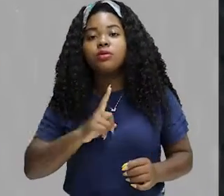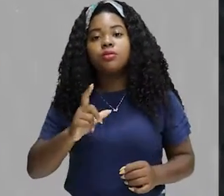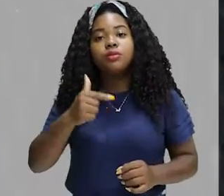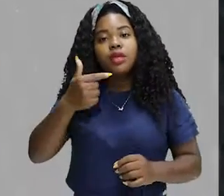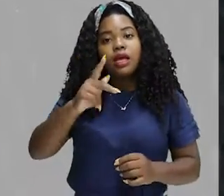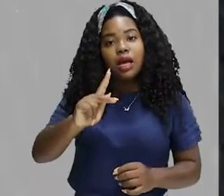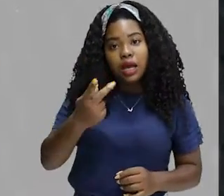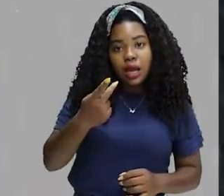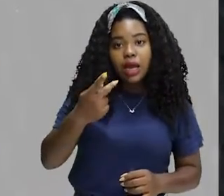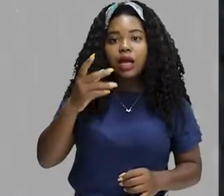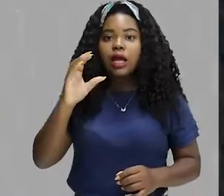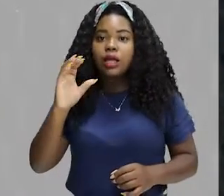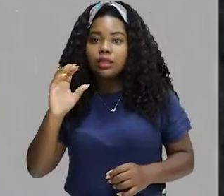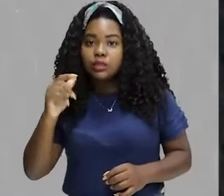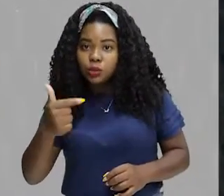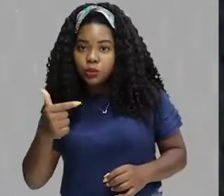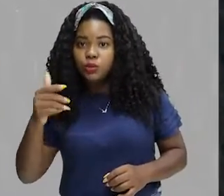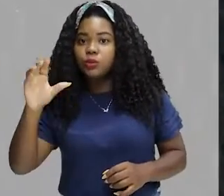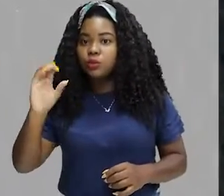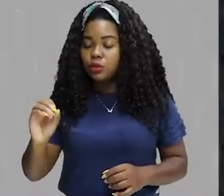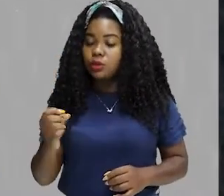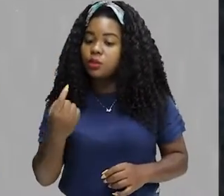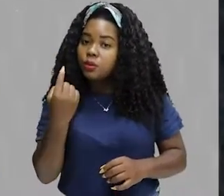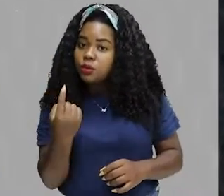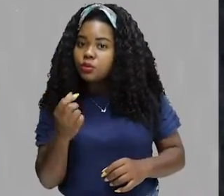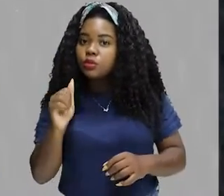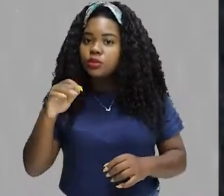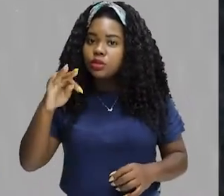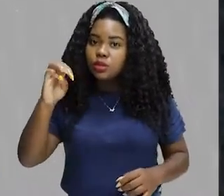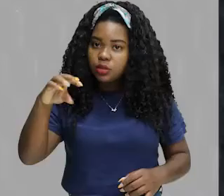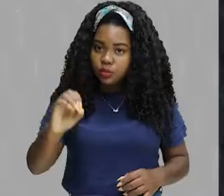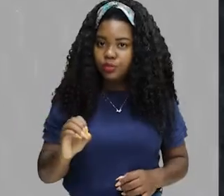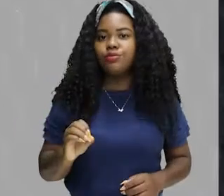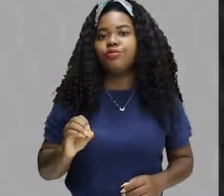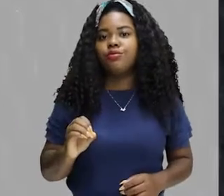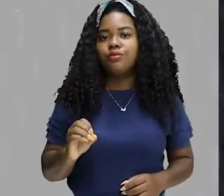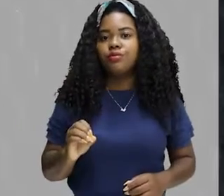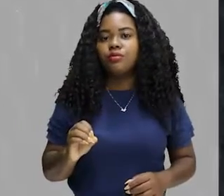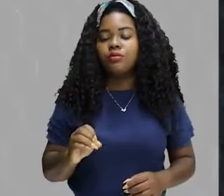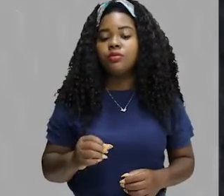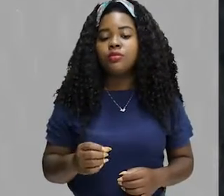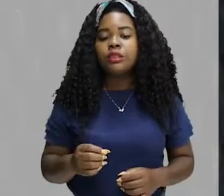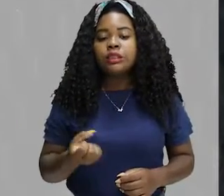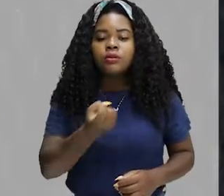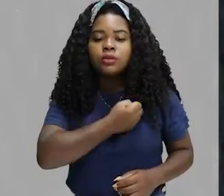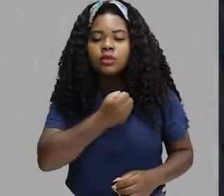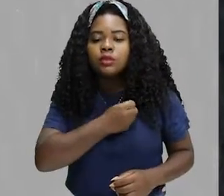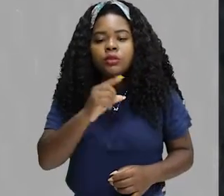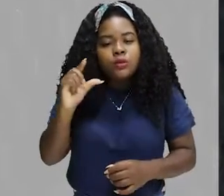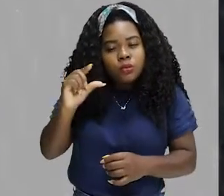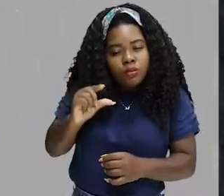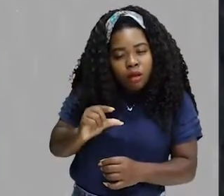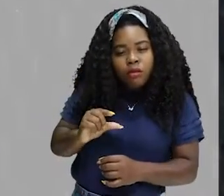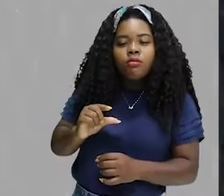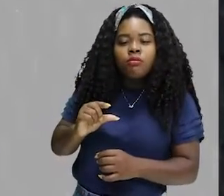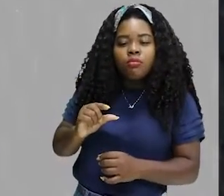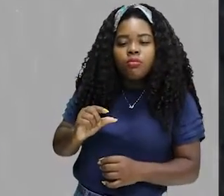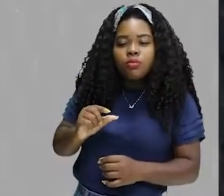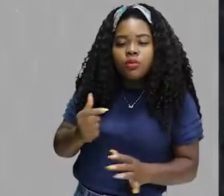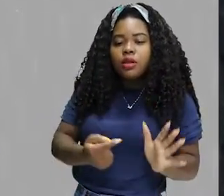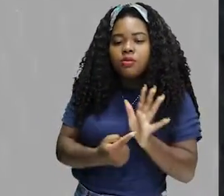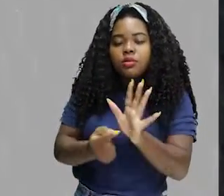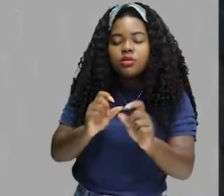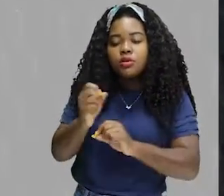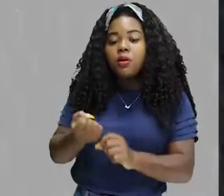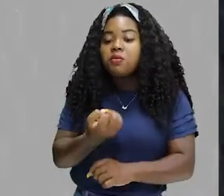átomo de O, um átomo de oxigênio. Então, esses números pequenos, eles vão indicar o quê? A quantidade